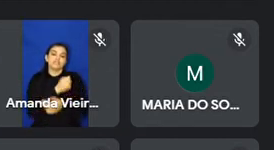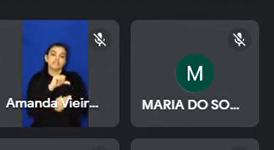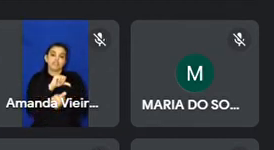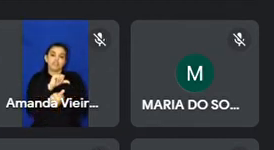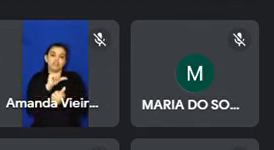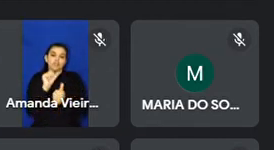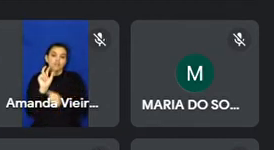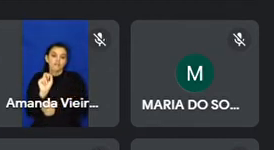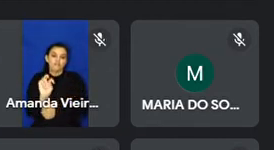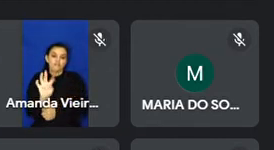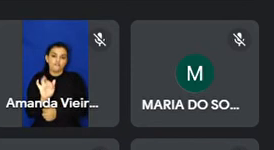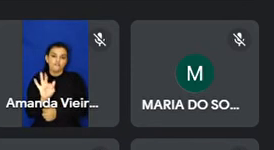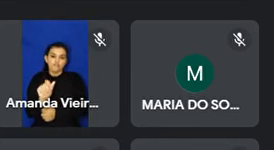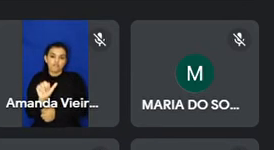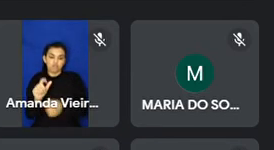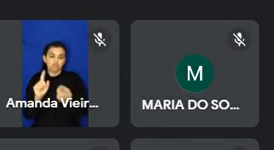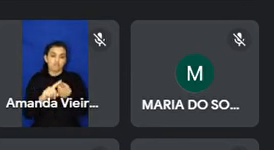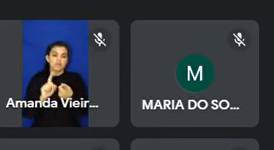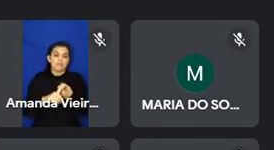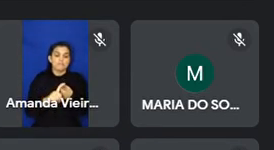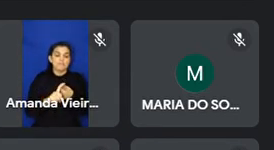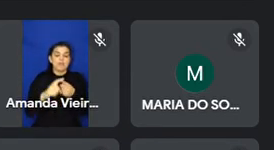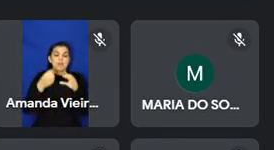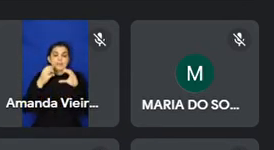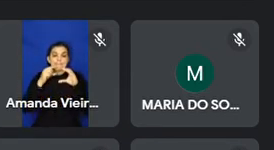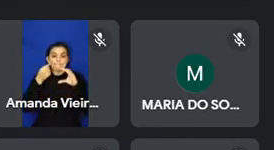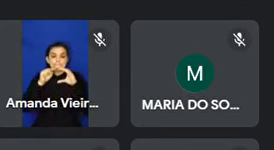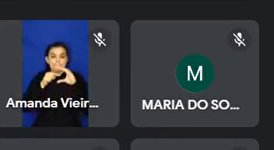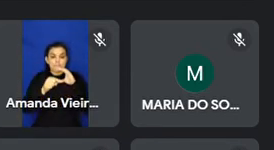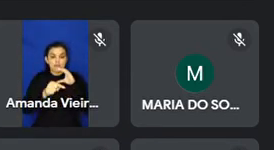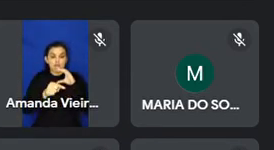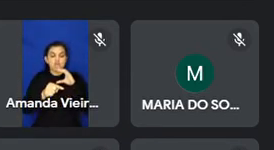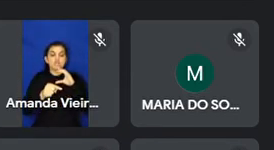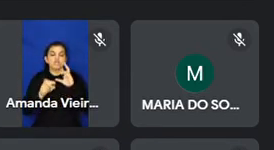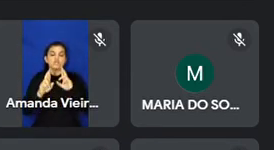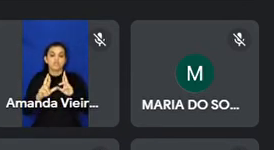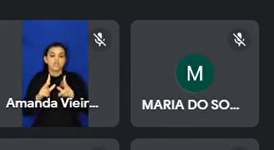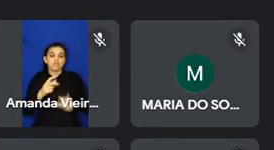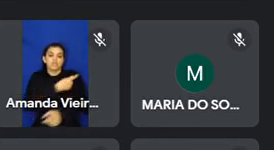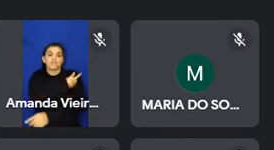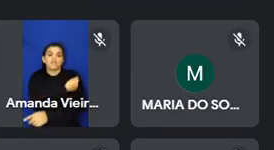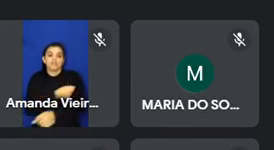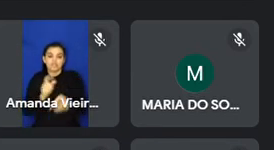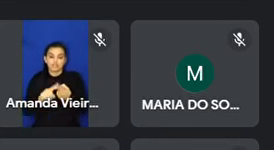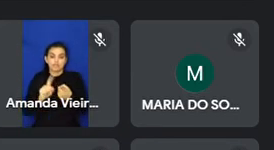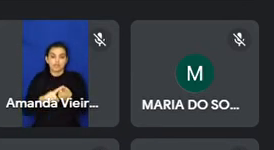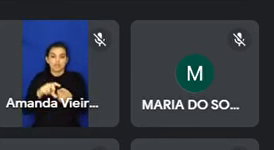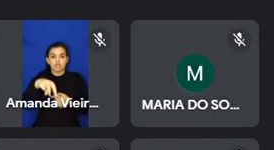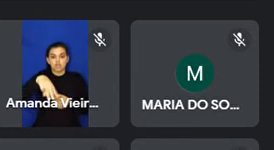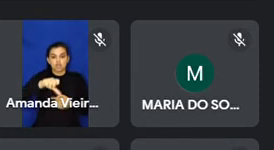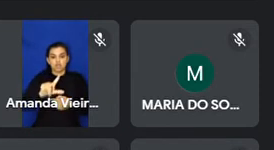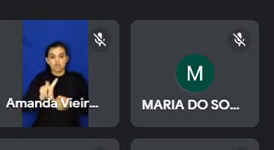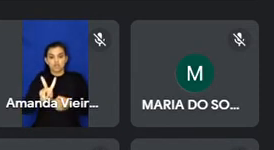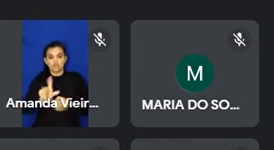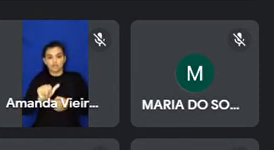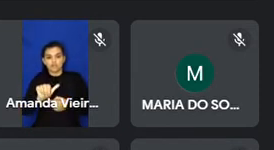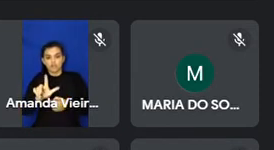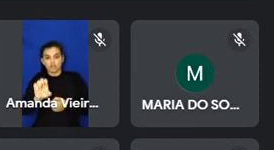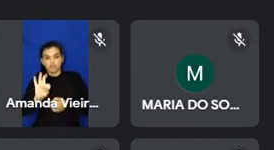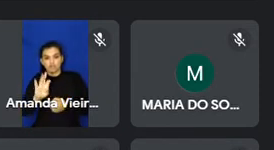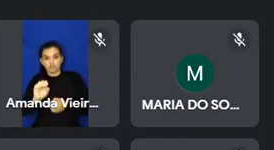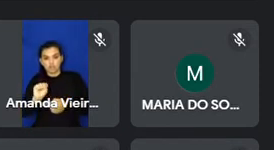macromoléculas purificadas e vacinas de subunidades multivalentes. A maioria das vacinas